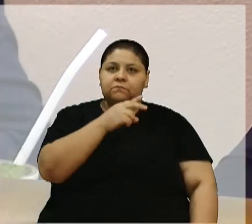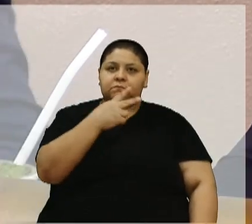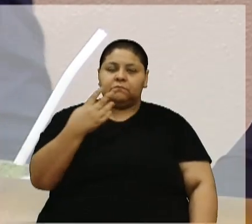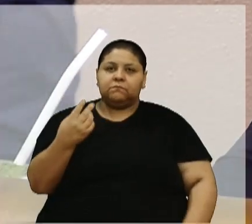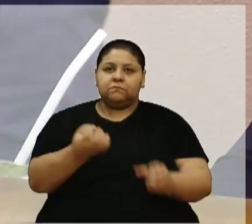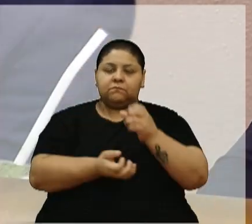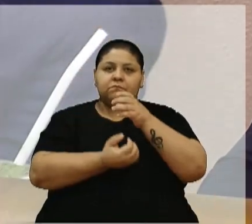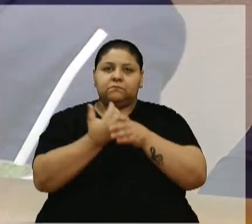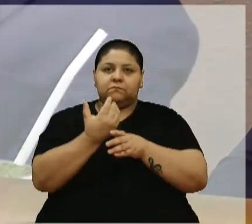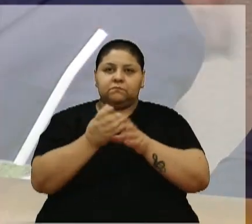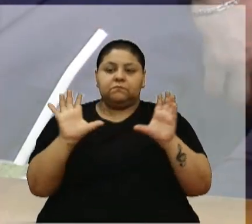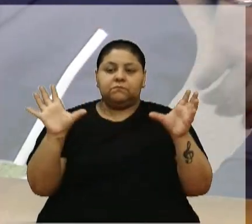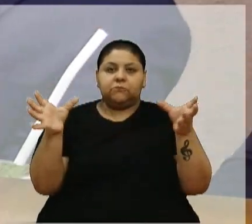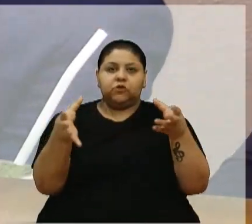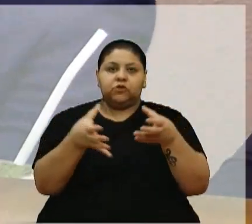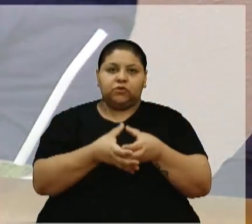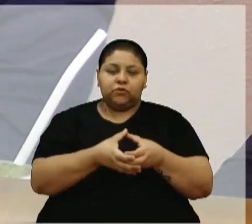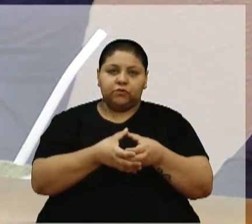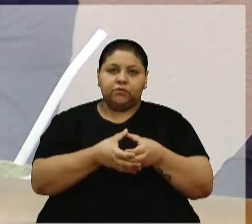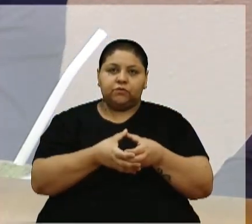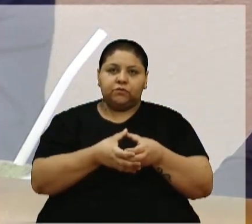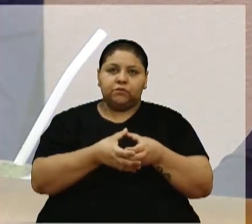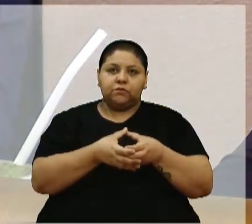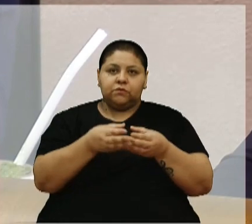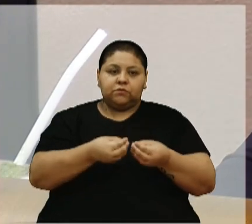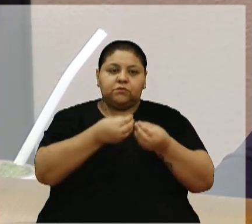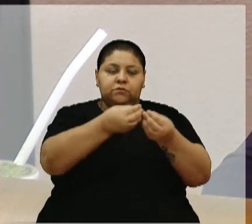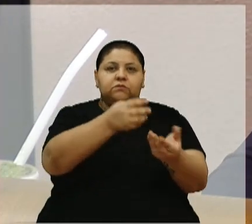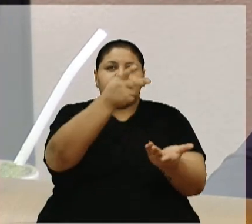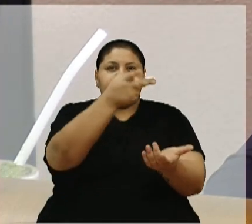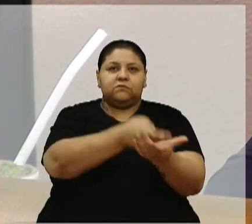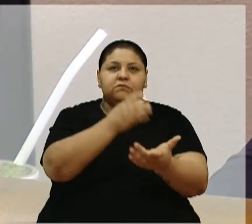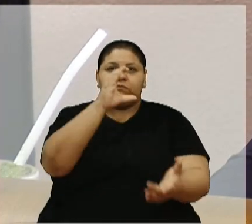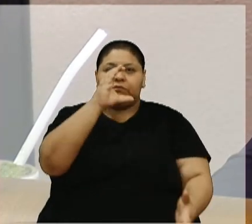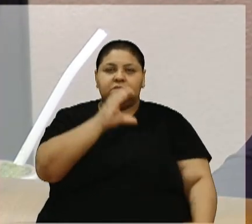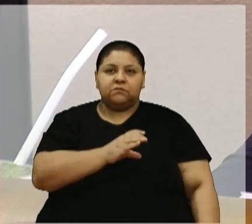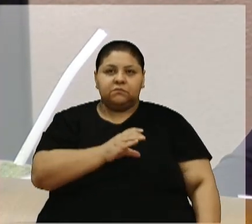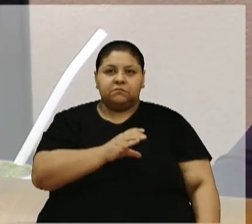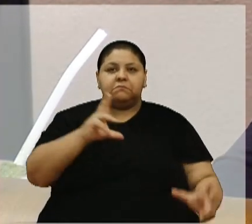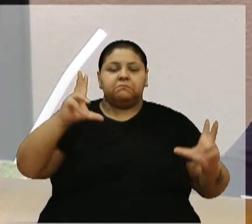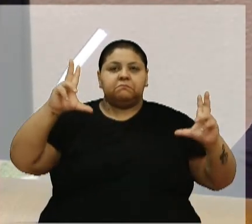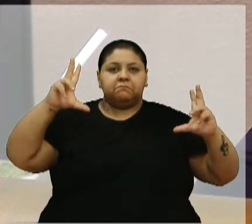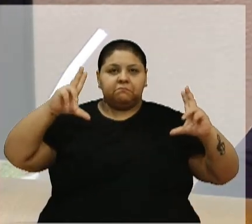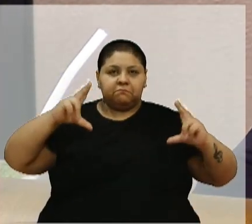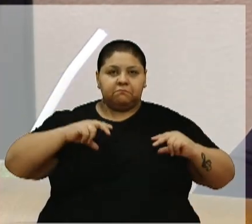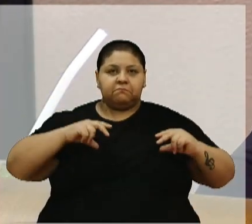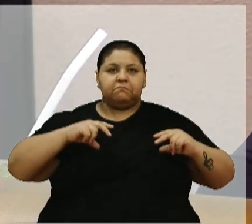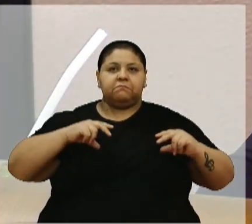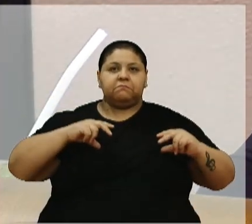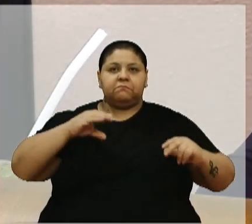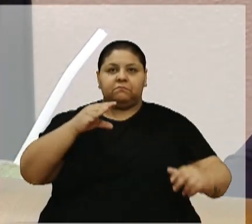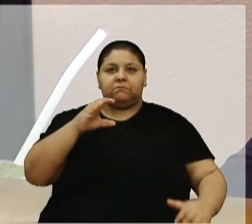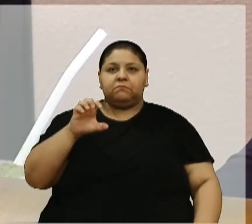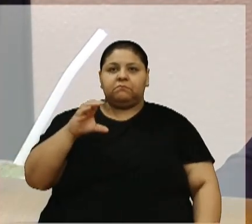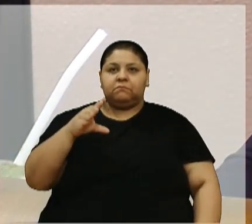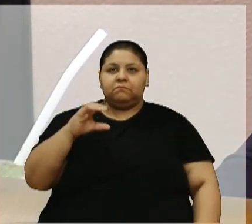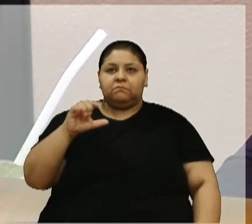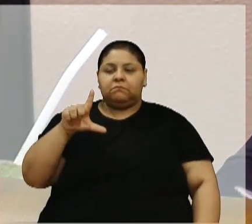173/2024, de autoria coletiva, que concede o título de cidadã emérita à senhora